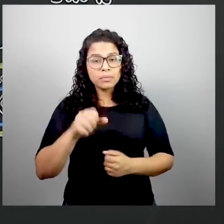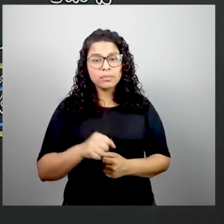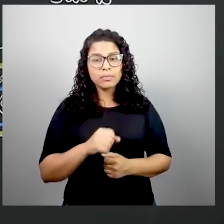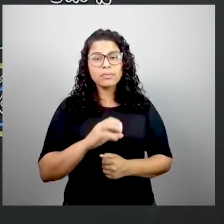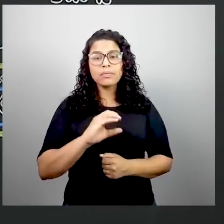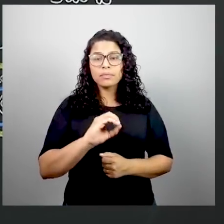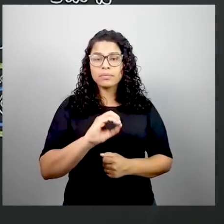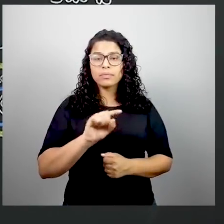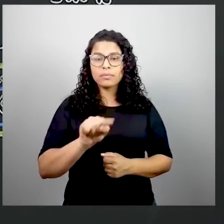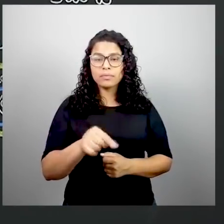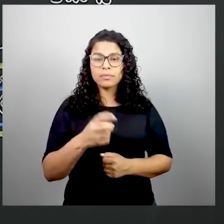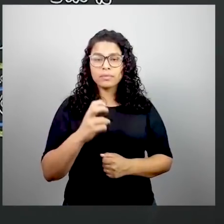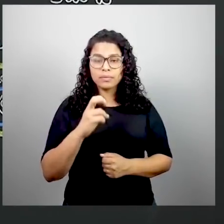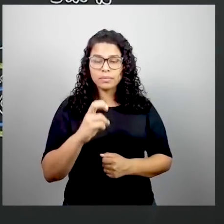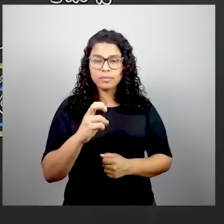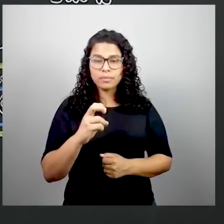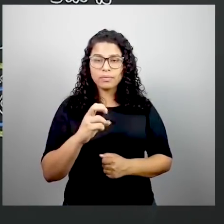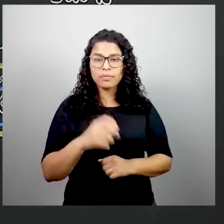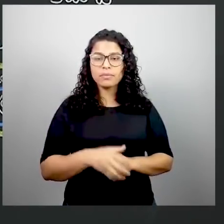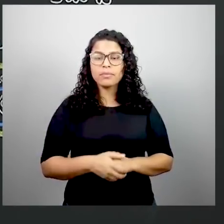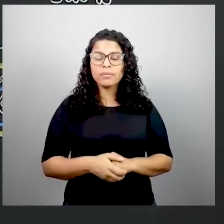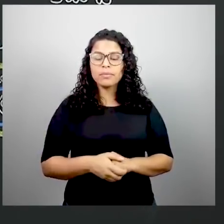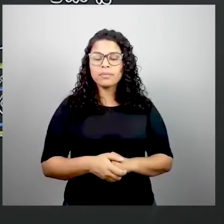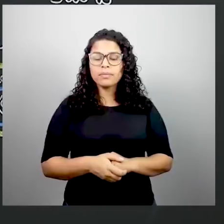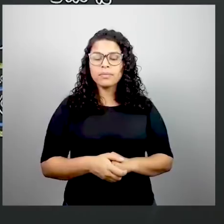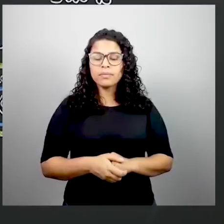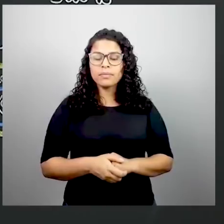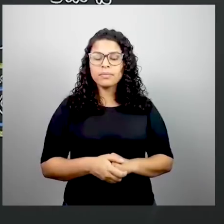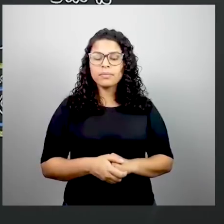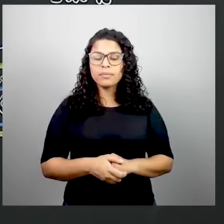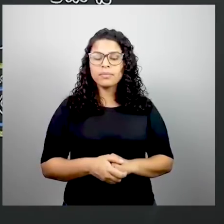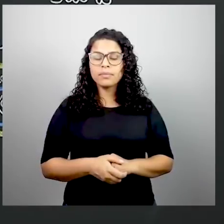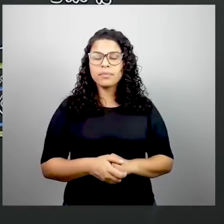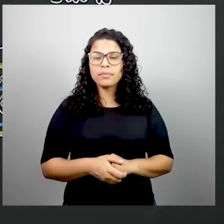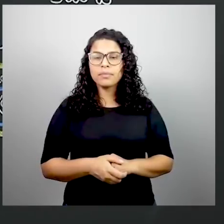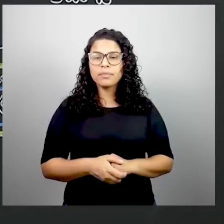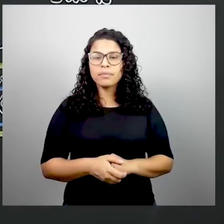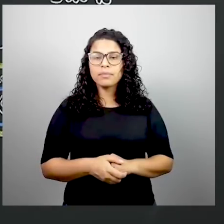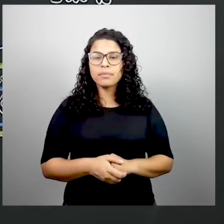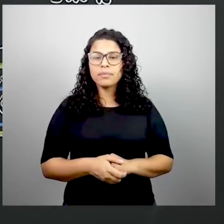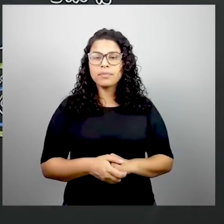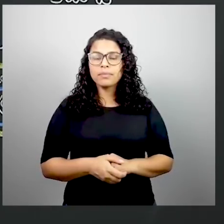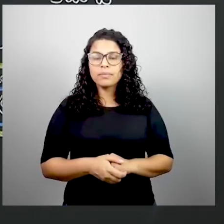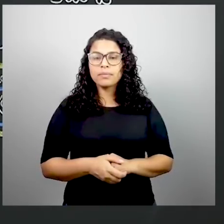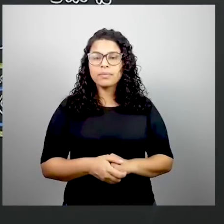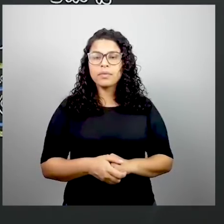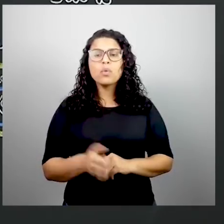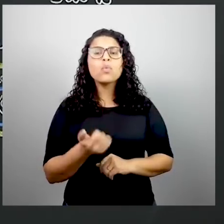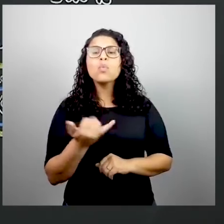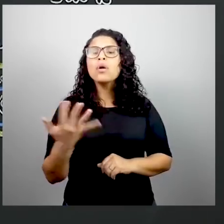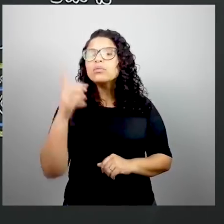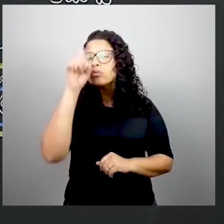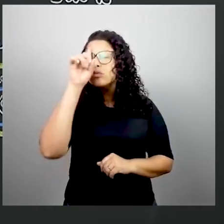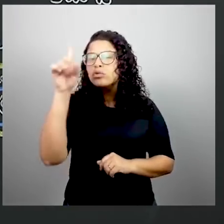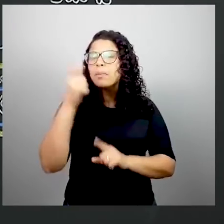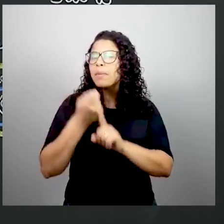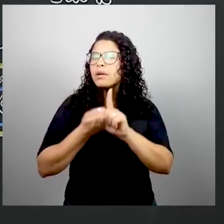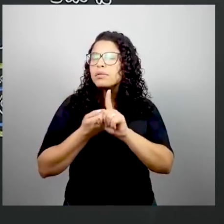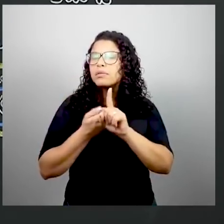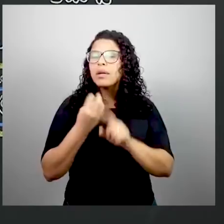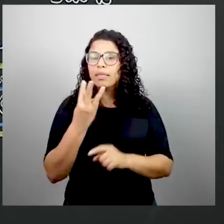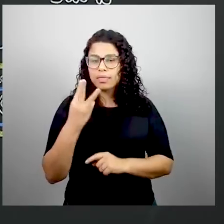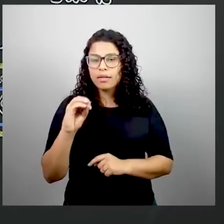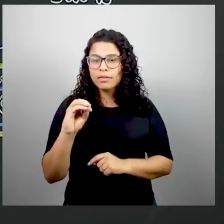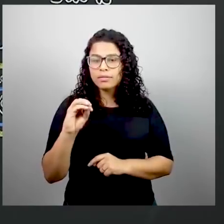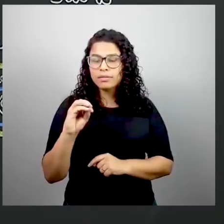calculei aqui, quanto foi? Foi 0,5, ó, 0,5, boto ele aqui. Quantos dias tem o